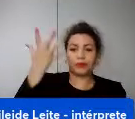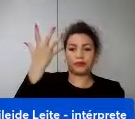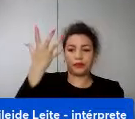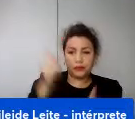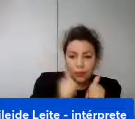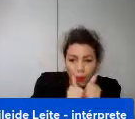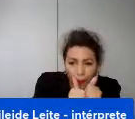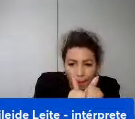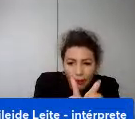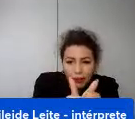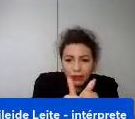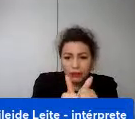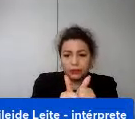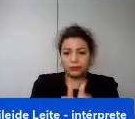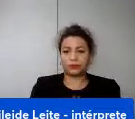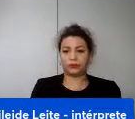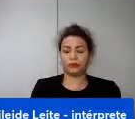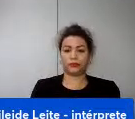acompanha.